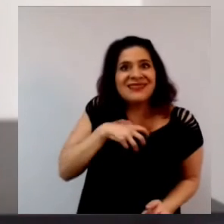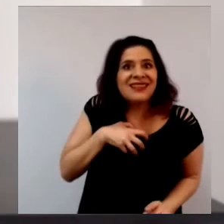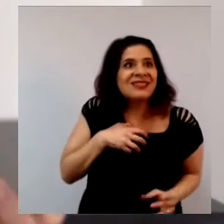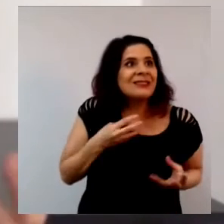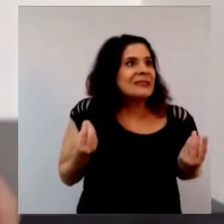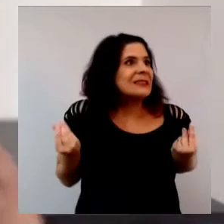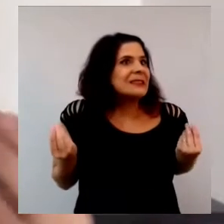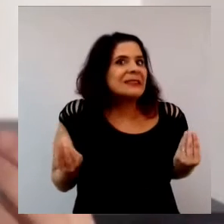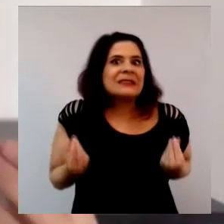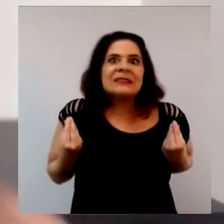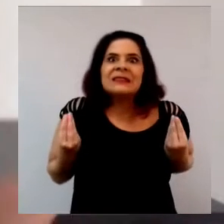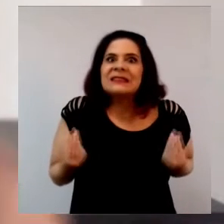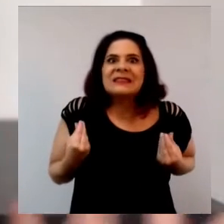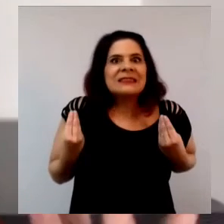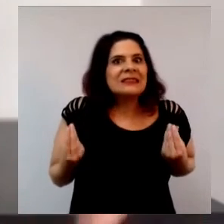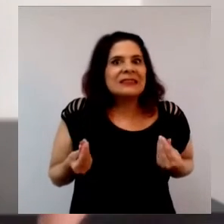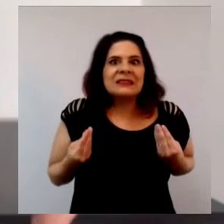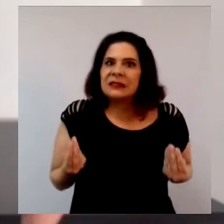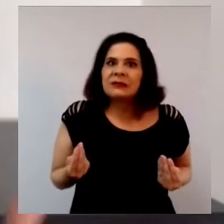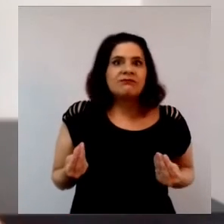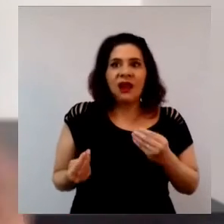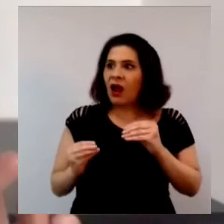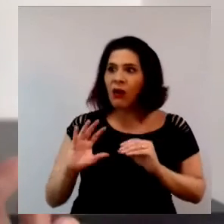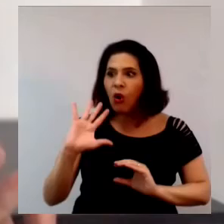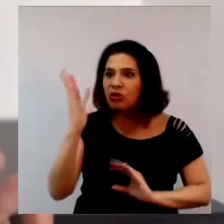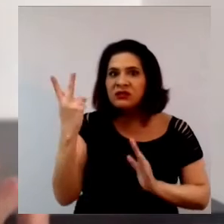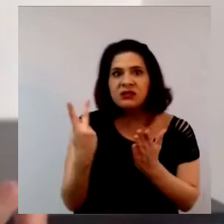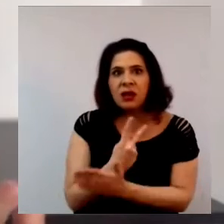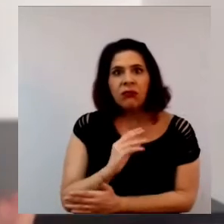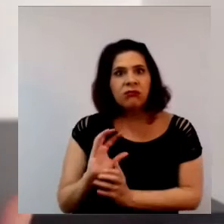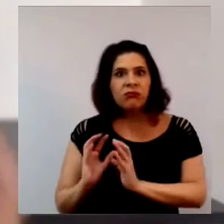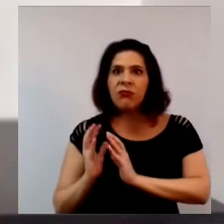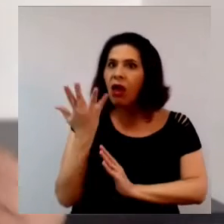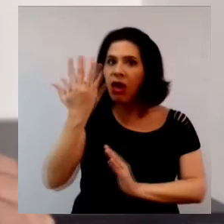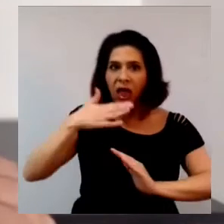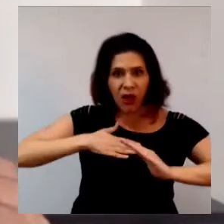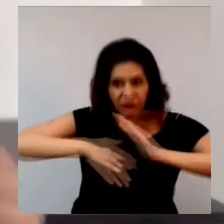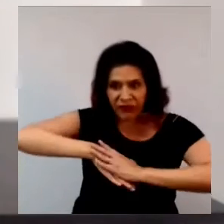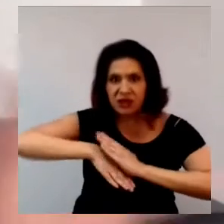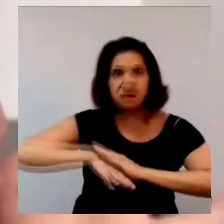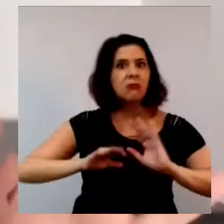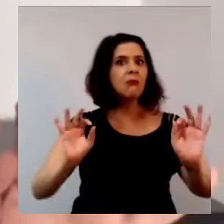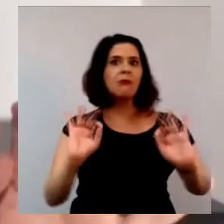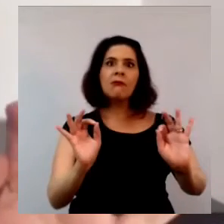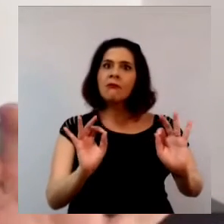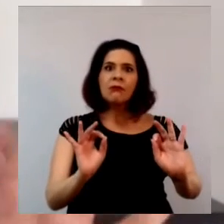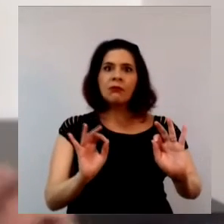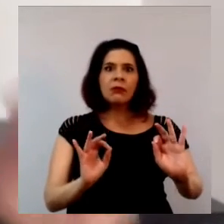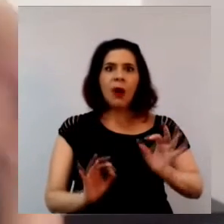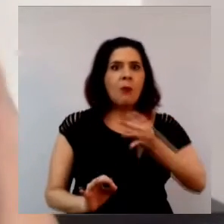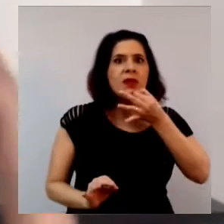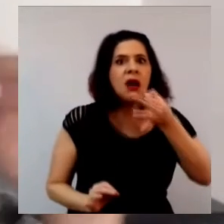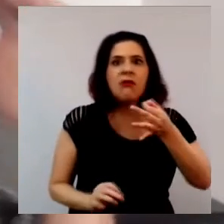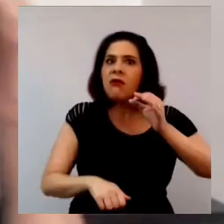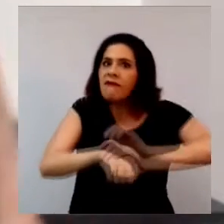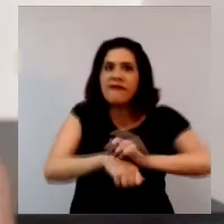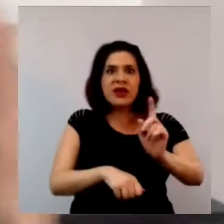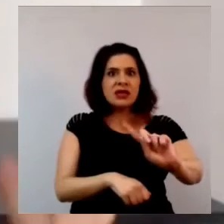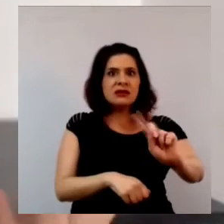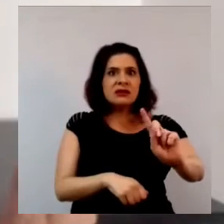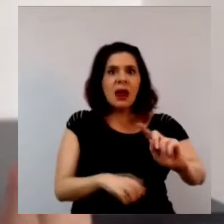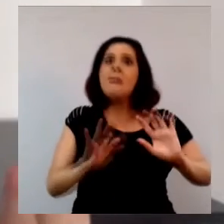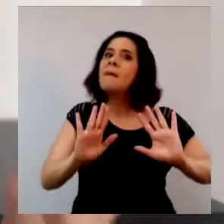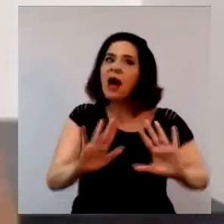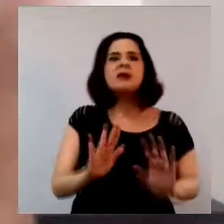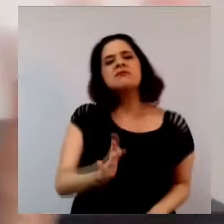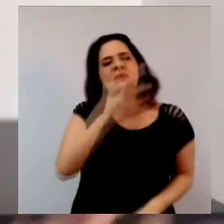estiveram, eventualmente colocando elas em posições que elas jamais tomaram, para basicamente desumanizá-las, né? E aí a gente vê, isso é